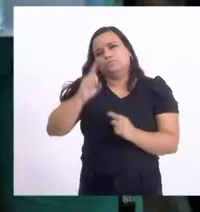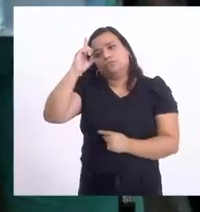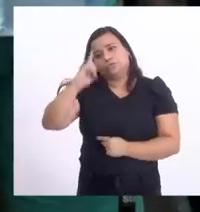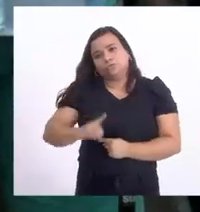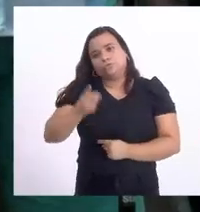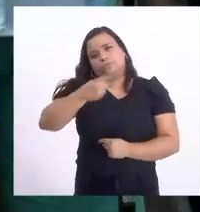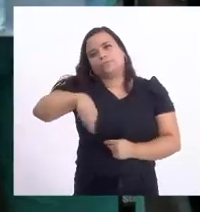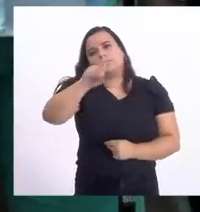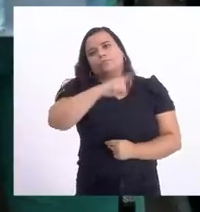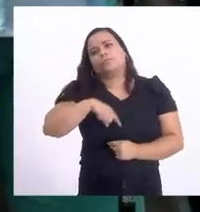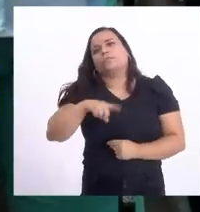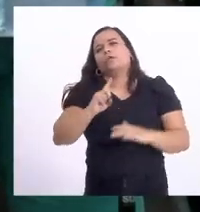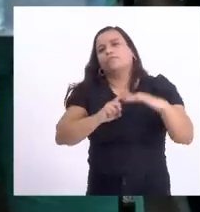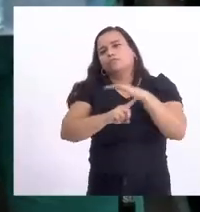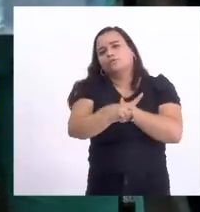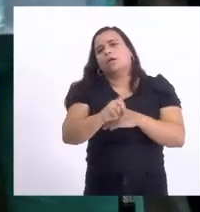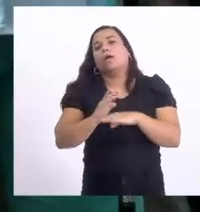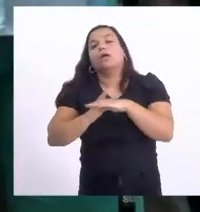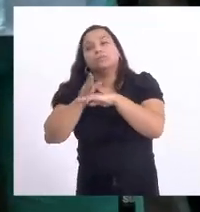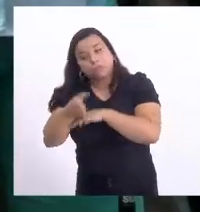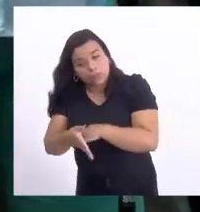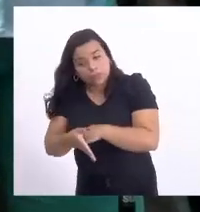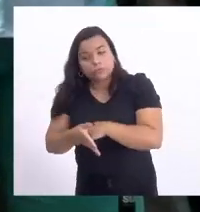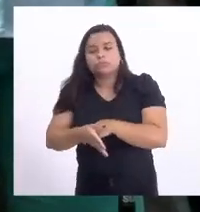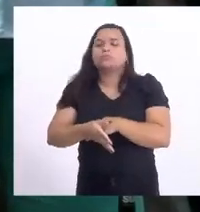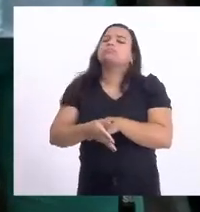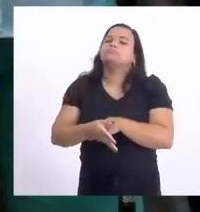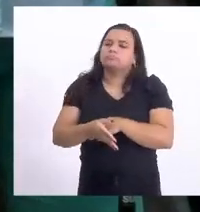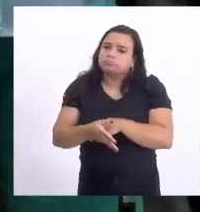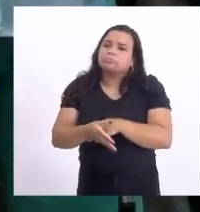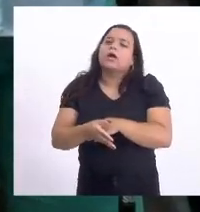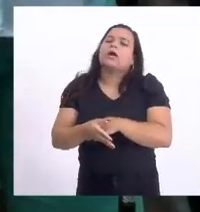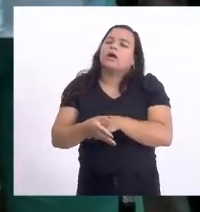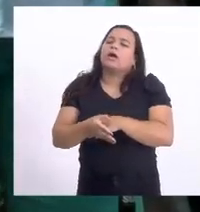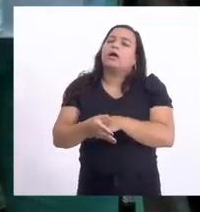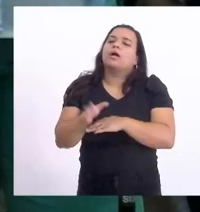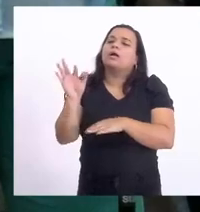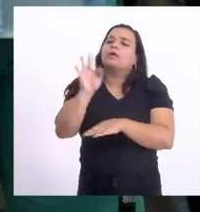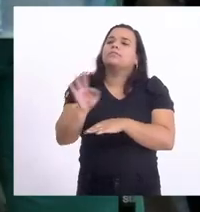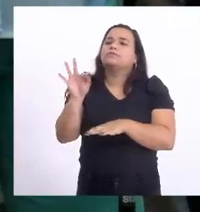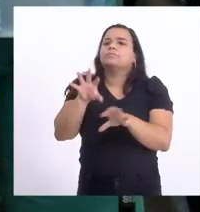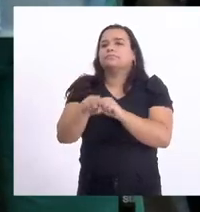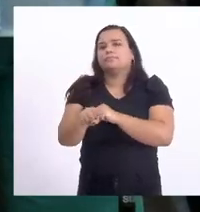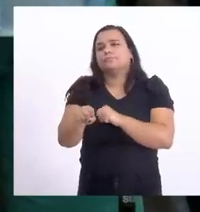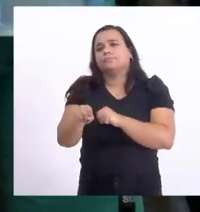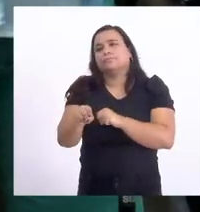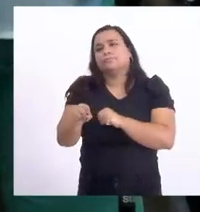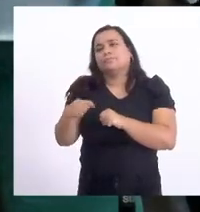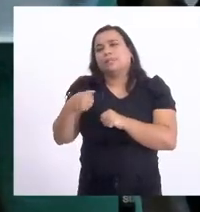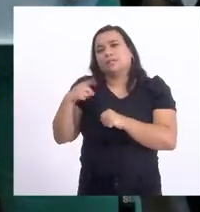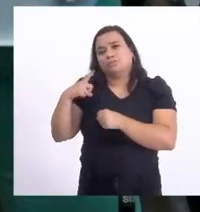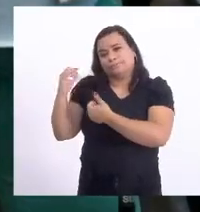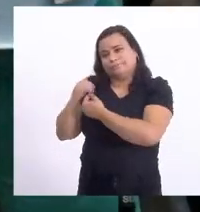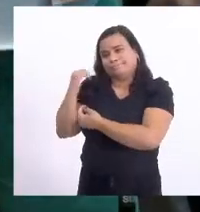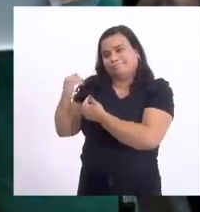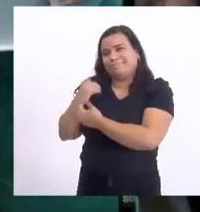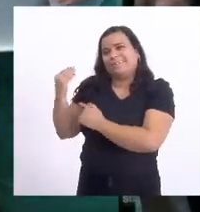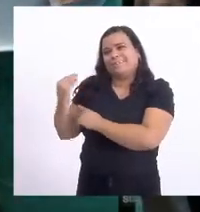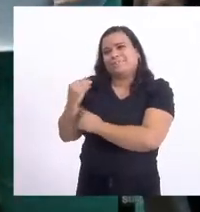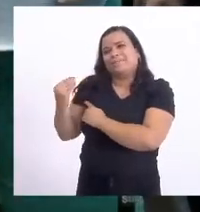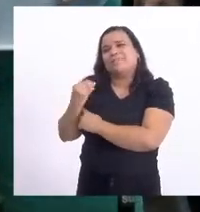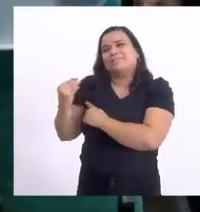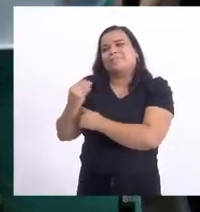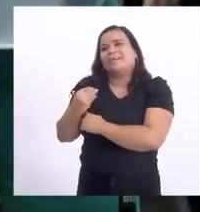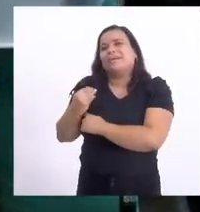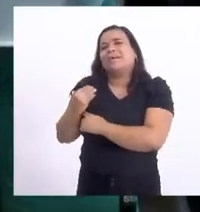refugiados de acesso ao ensino superior. E vivi uma experiência, né, eu acho que a excelência não sabe, mas assim, eu tive um orientante de doutorado de